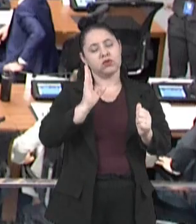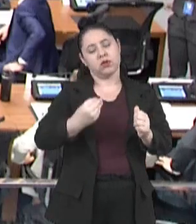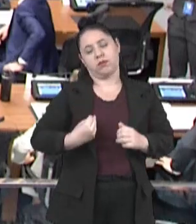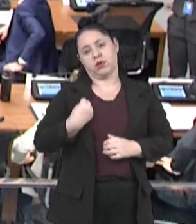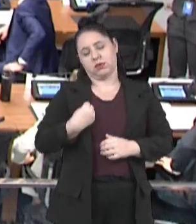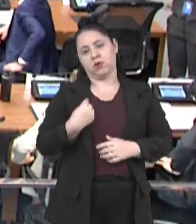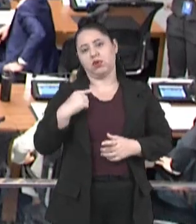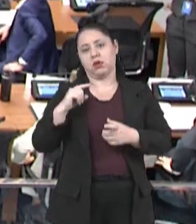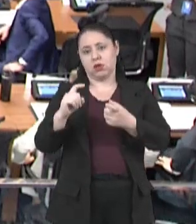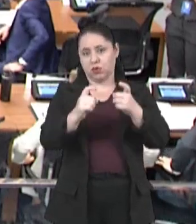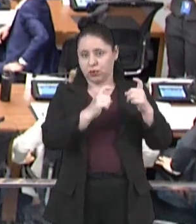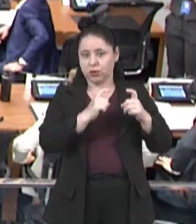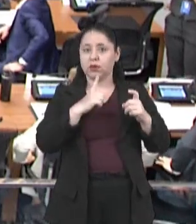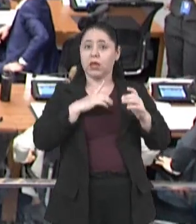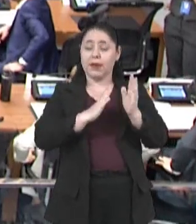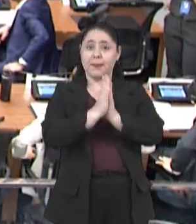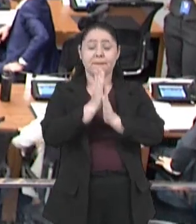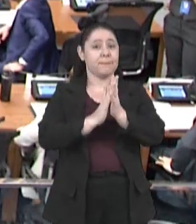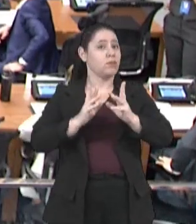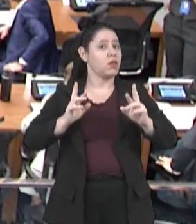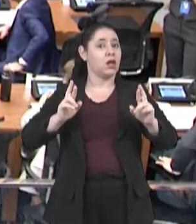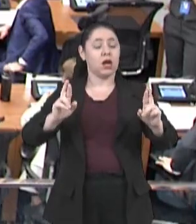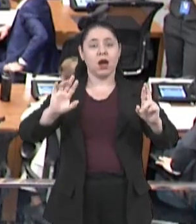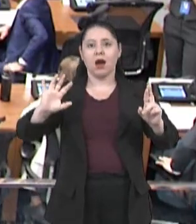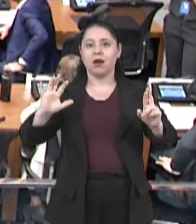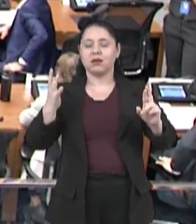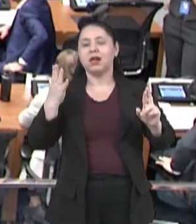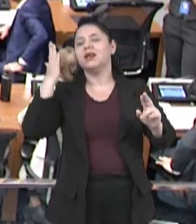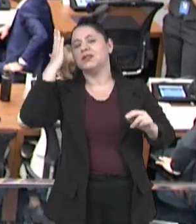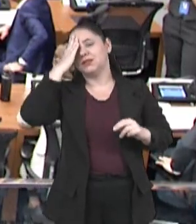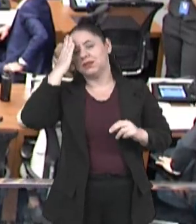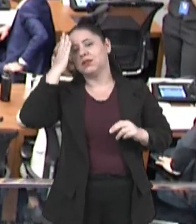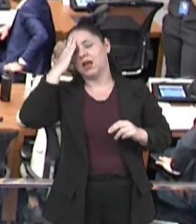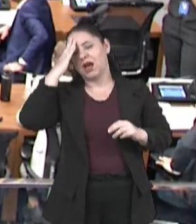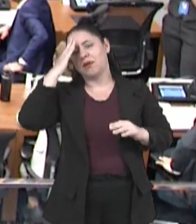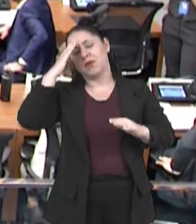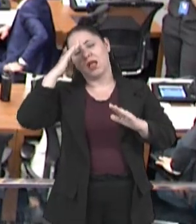das reuniões, tem muita expectativa acontecendo, nós sabemos da